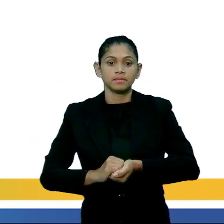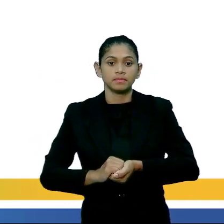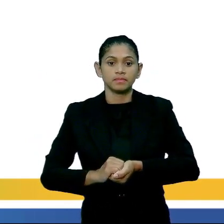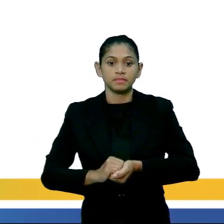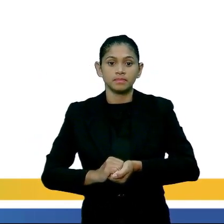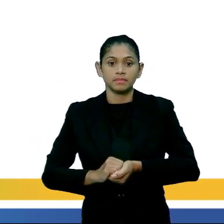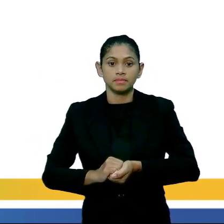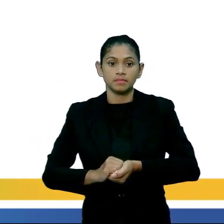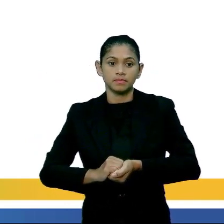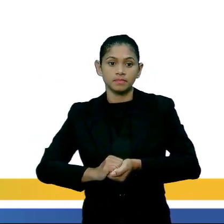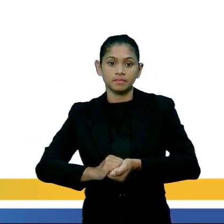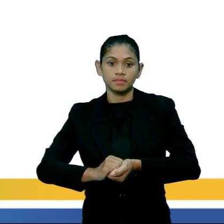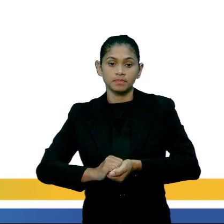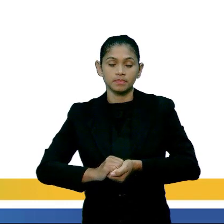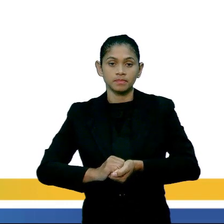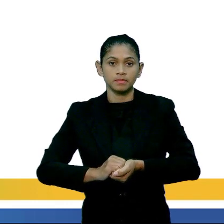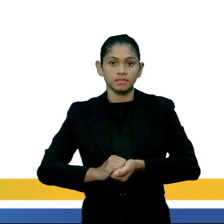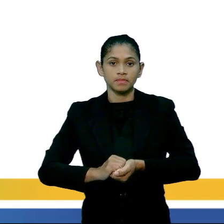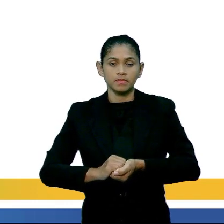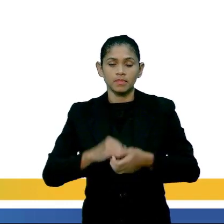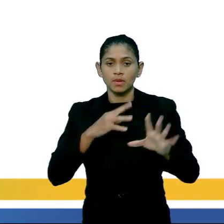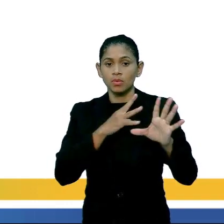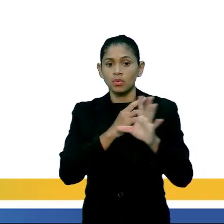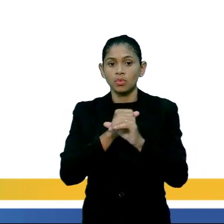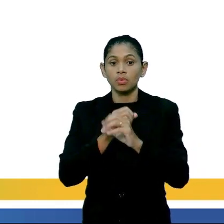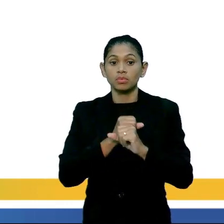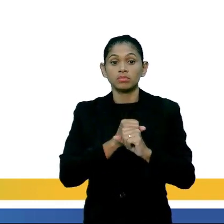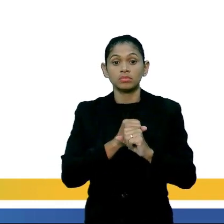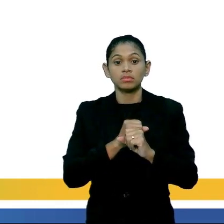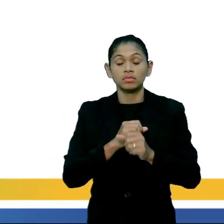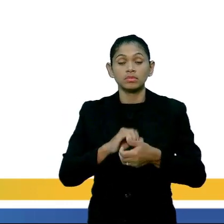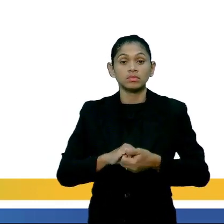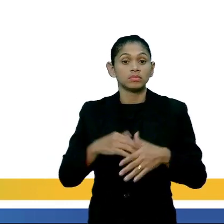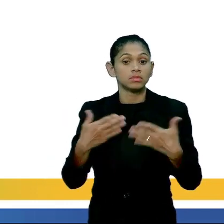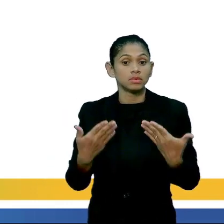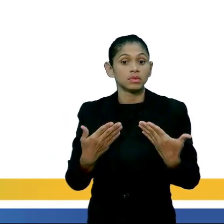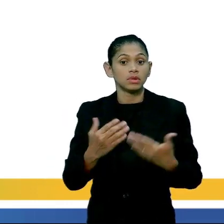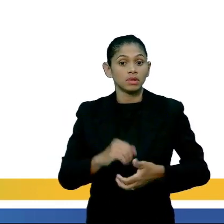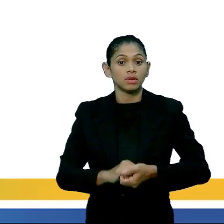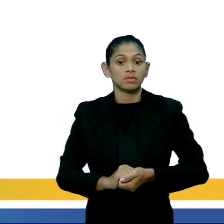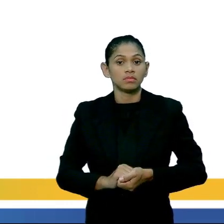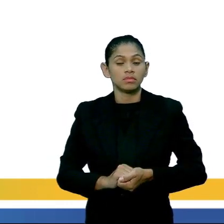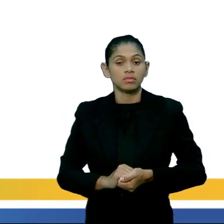sobre 3. Calculando, nós temos então